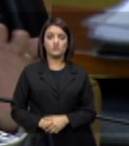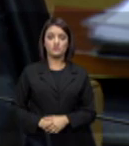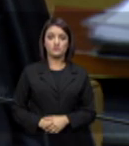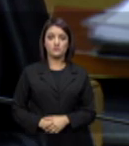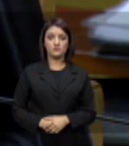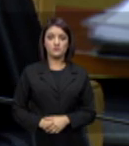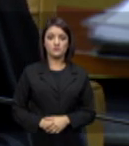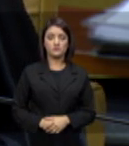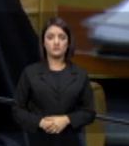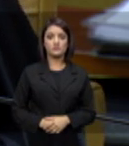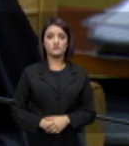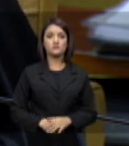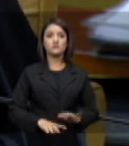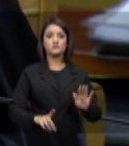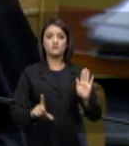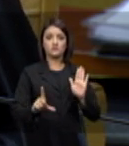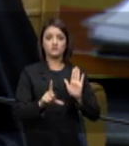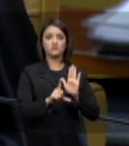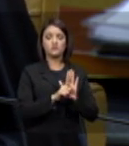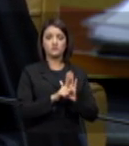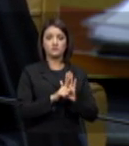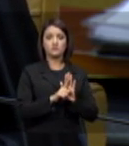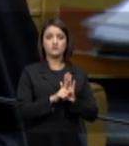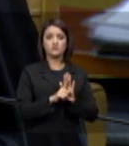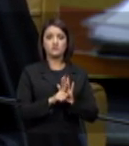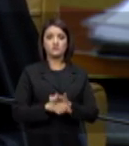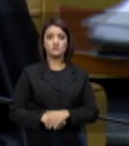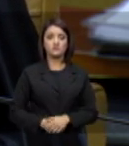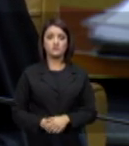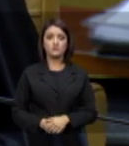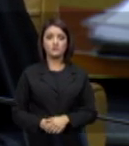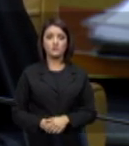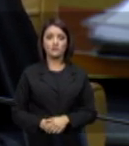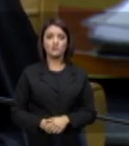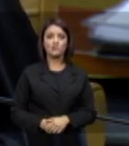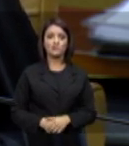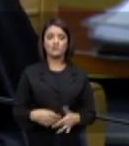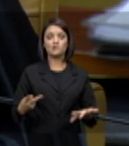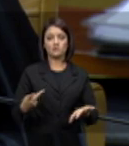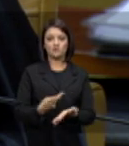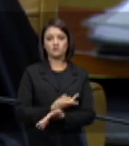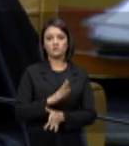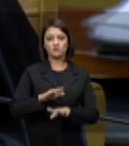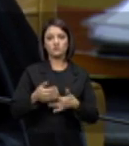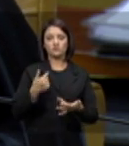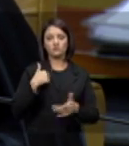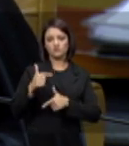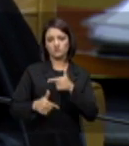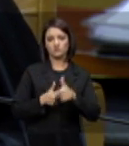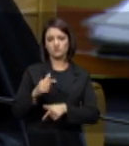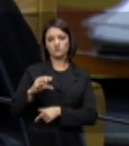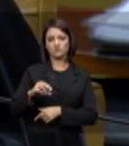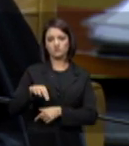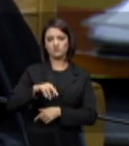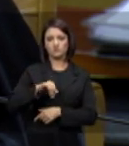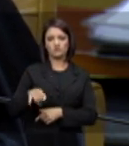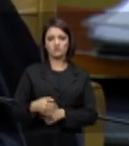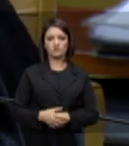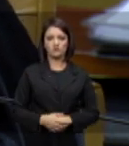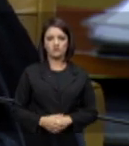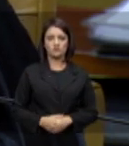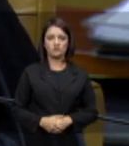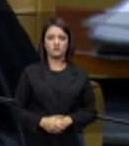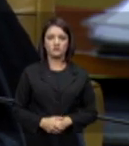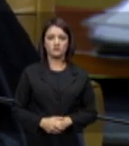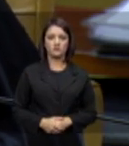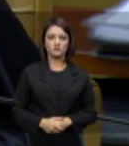a lei que foi inclusive é gestada ainda na minha gestão no cnj e na presidência